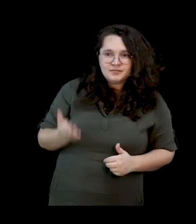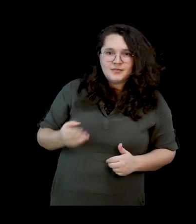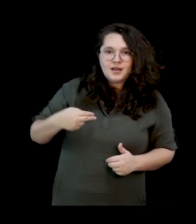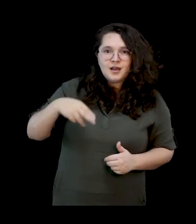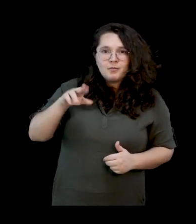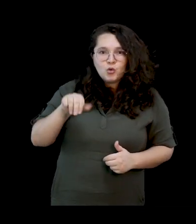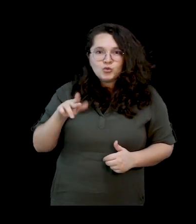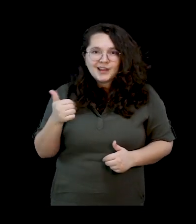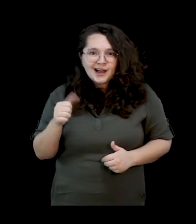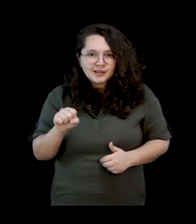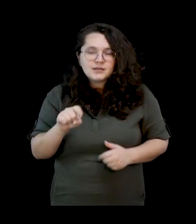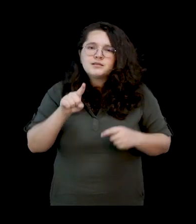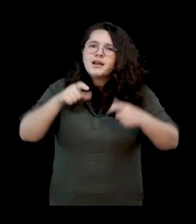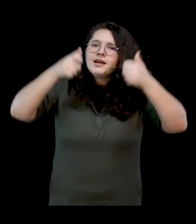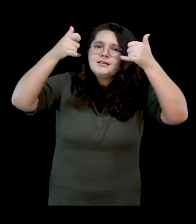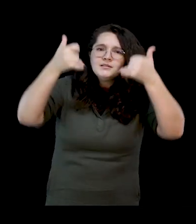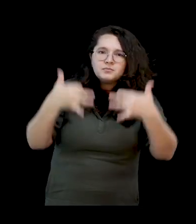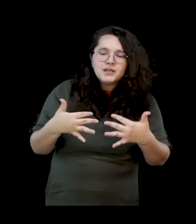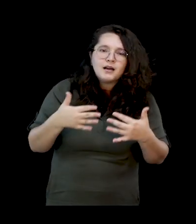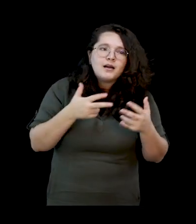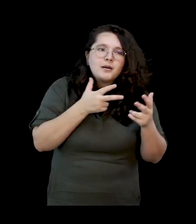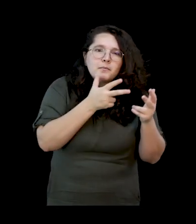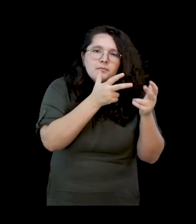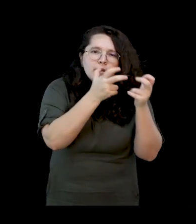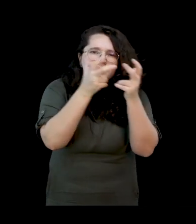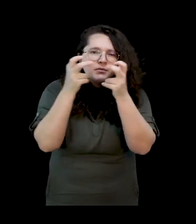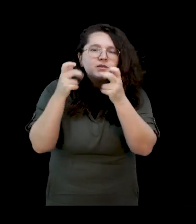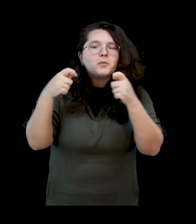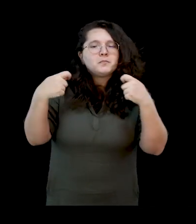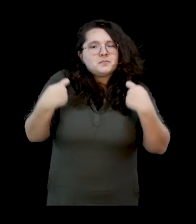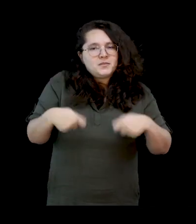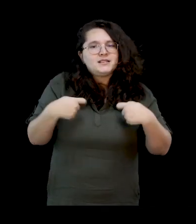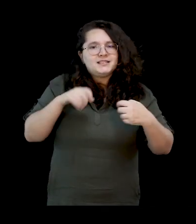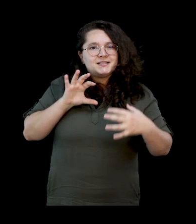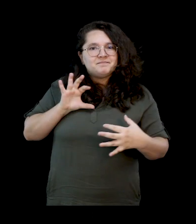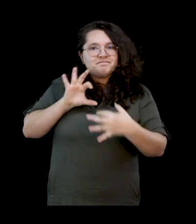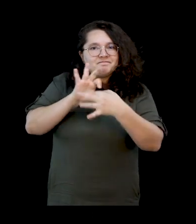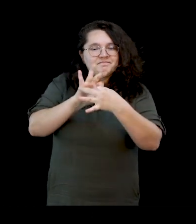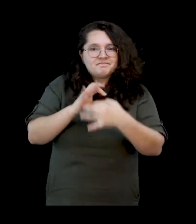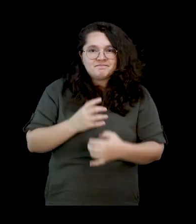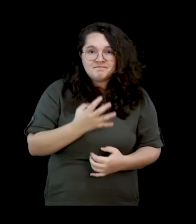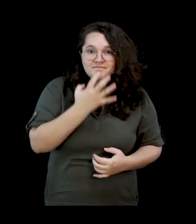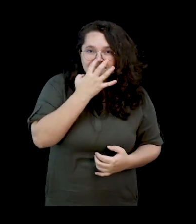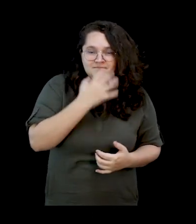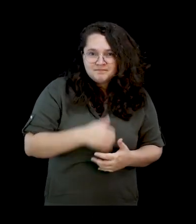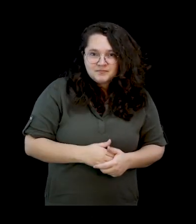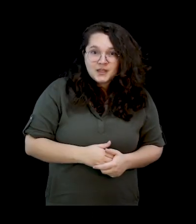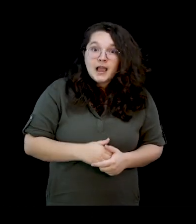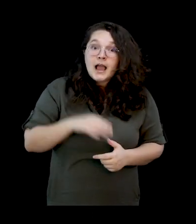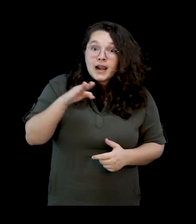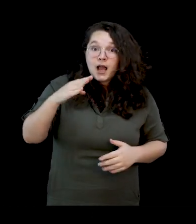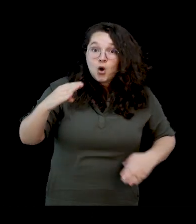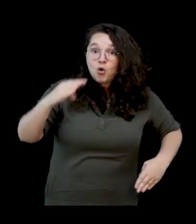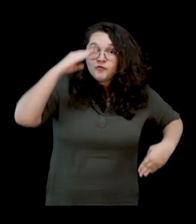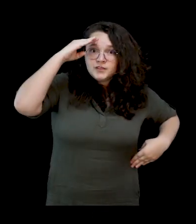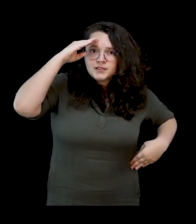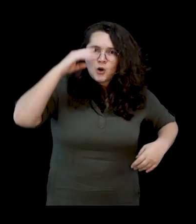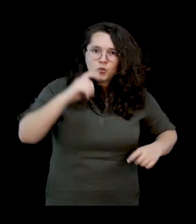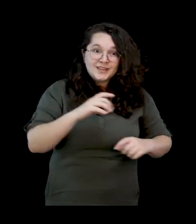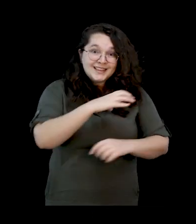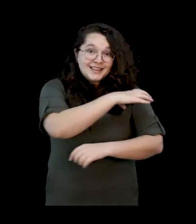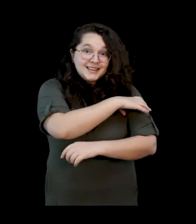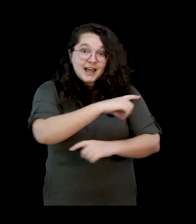quer dizer, a tomada, a recepção de alguma coisa, requer um envolvimento. Os oficiais nazistas não tinham esse envolvimento. Eles iam